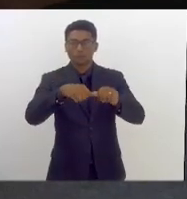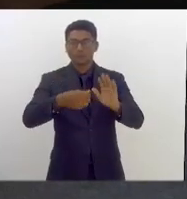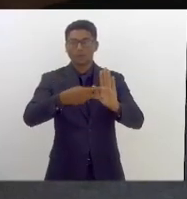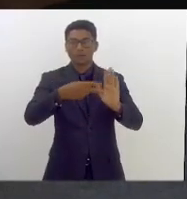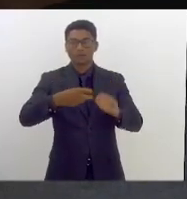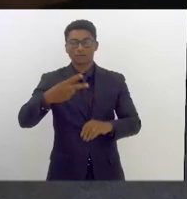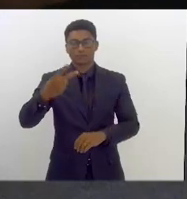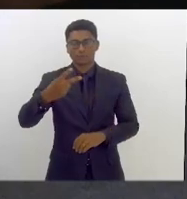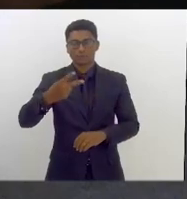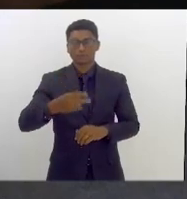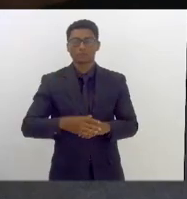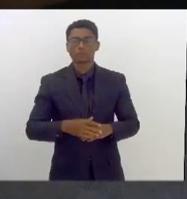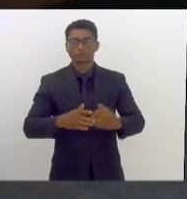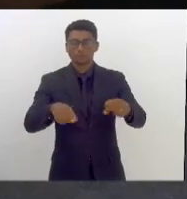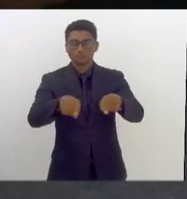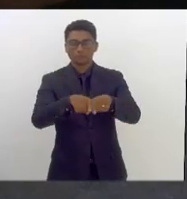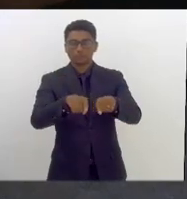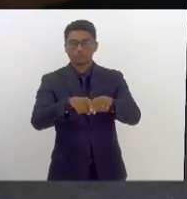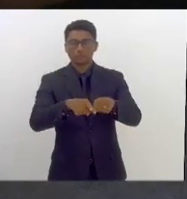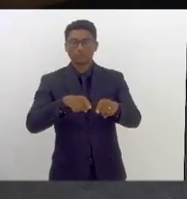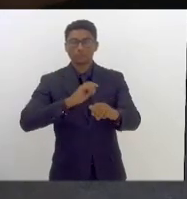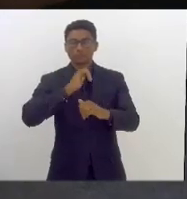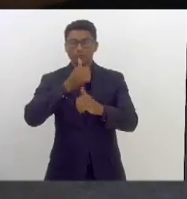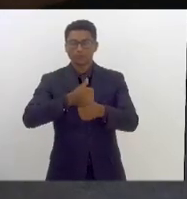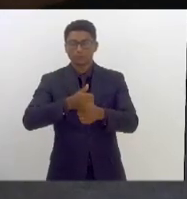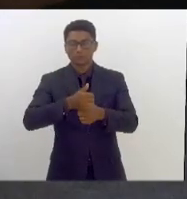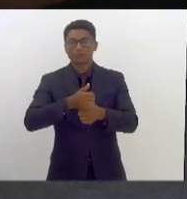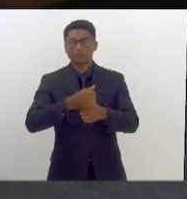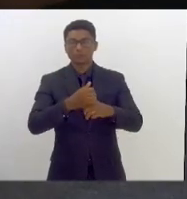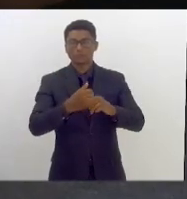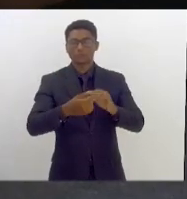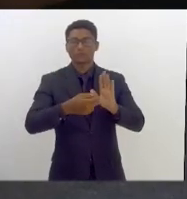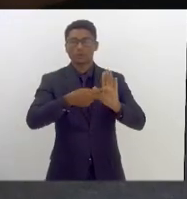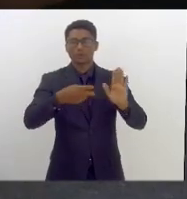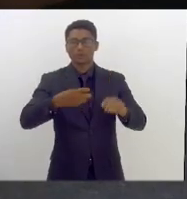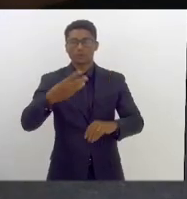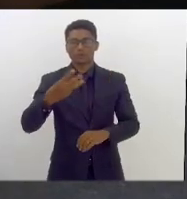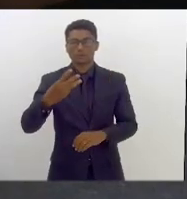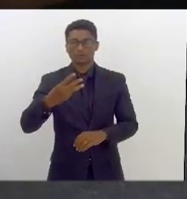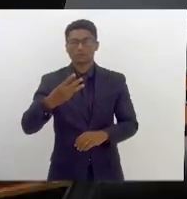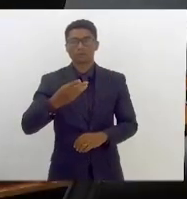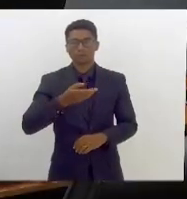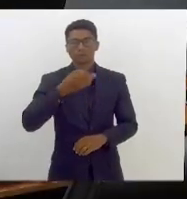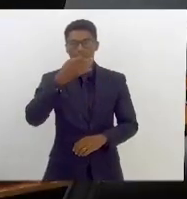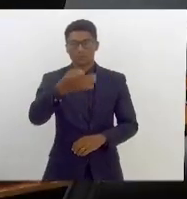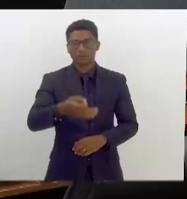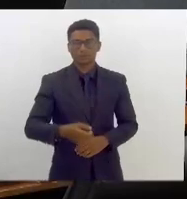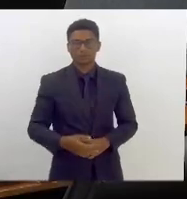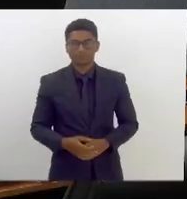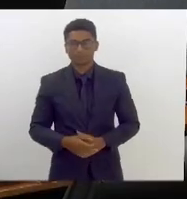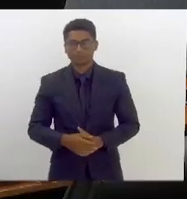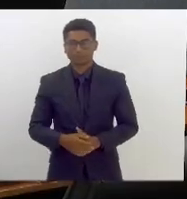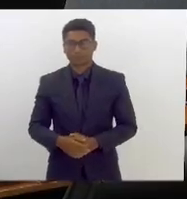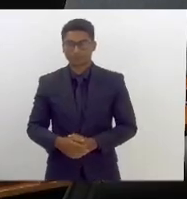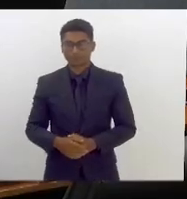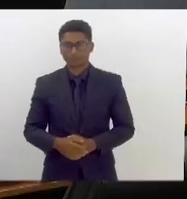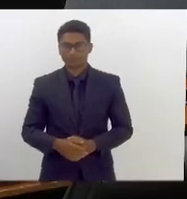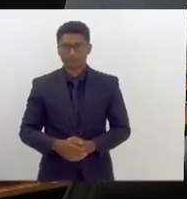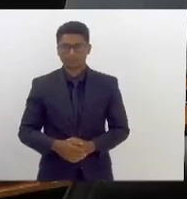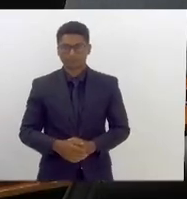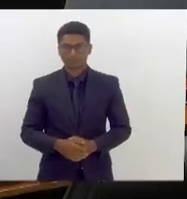2º, emenda supressiva ao artigo 3º. É o parecer.